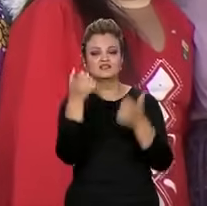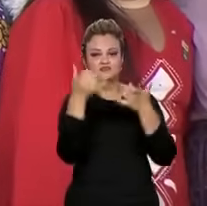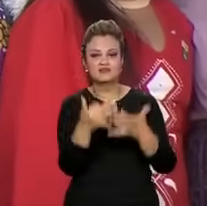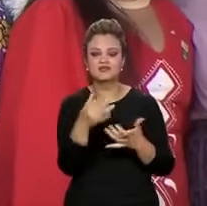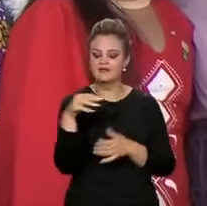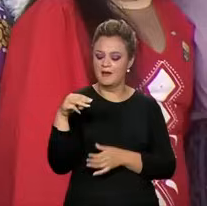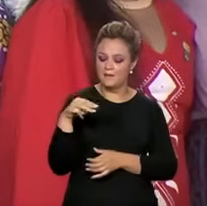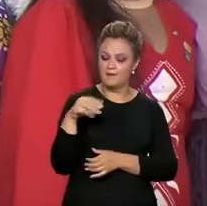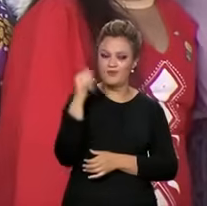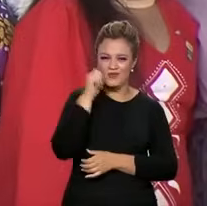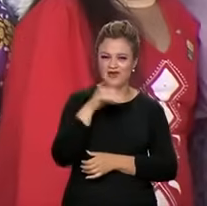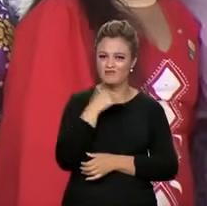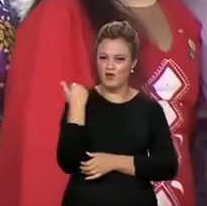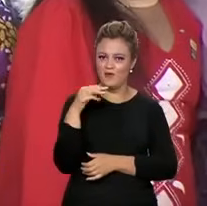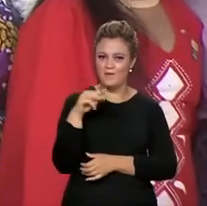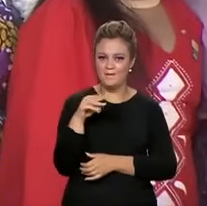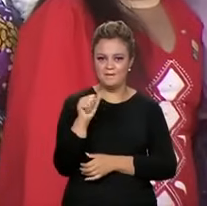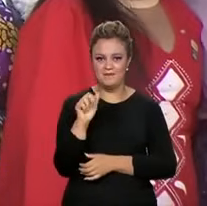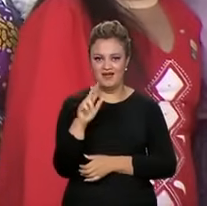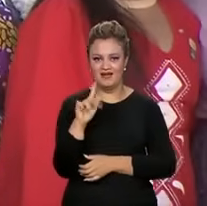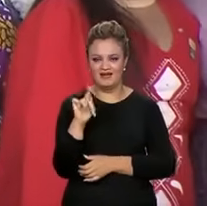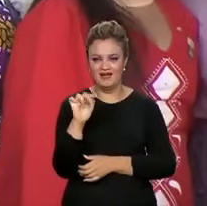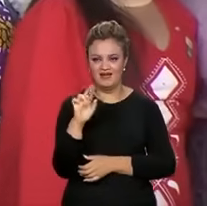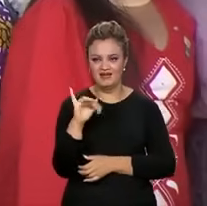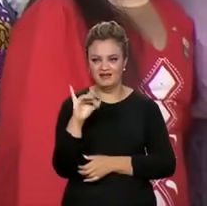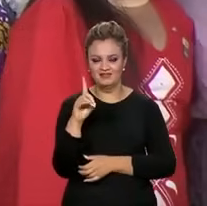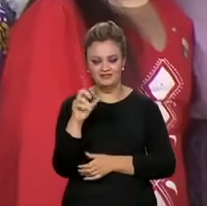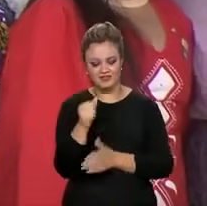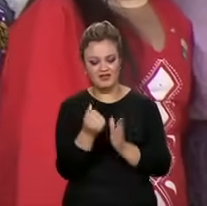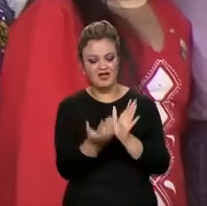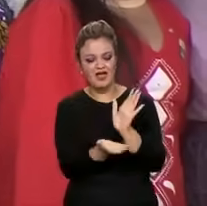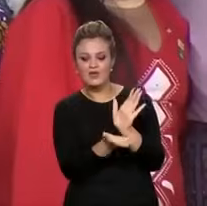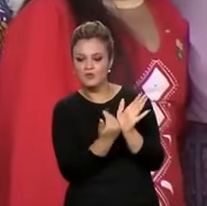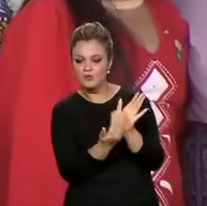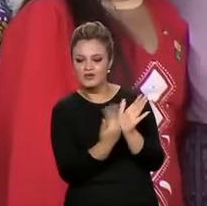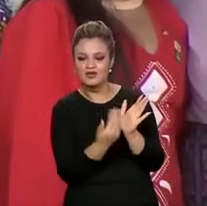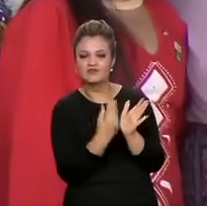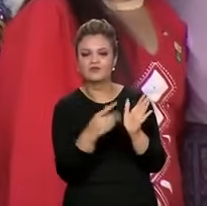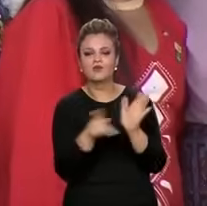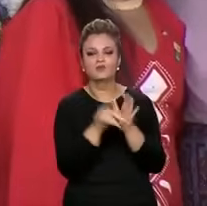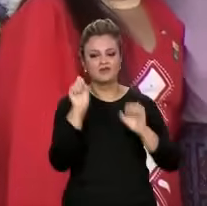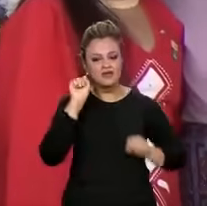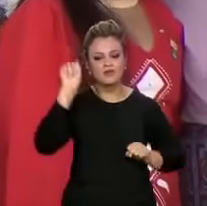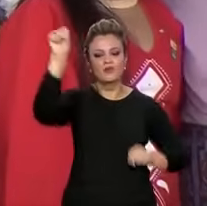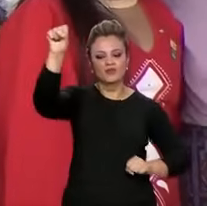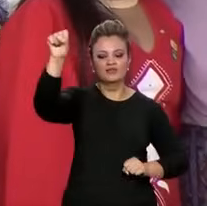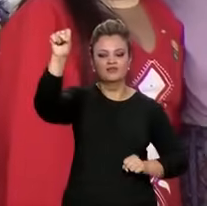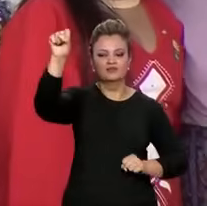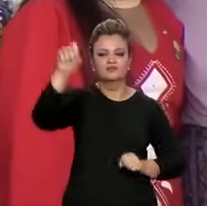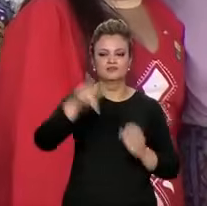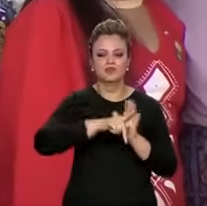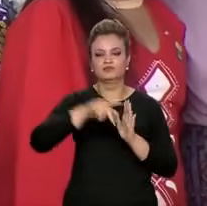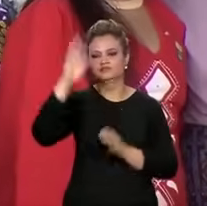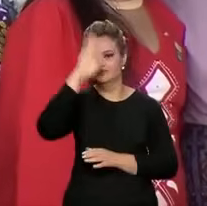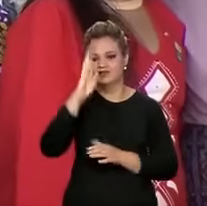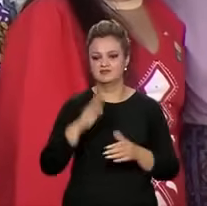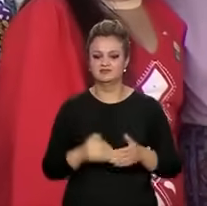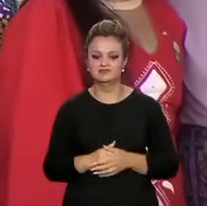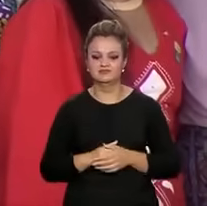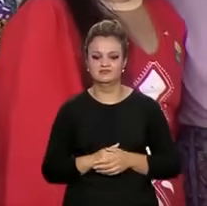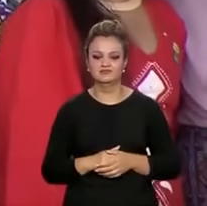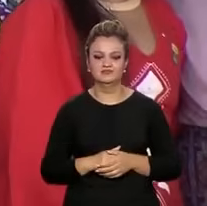Margarida Maria Alves no livre no paixão trazer heroínas da Pátria